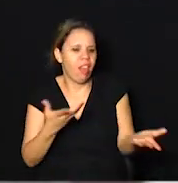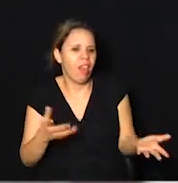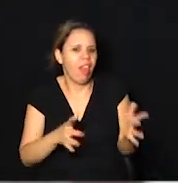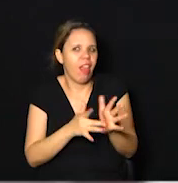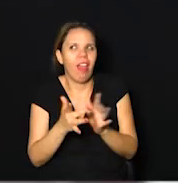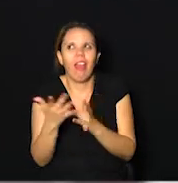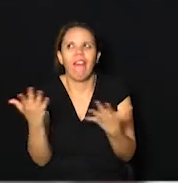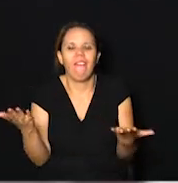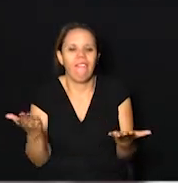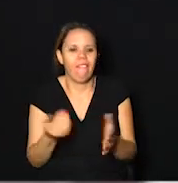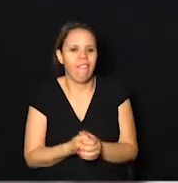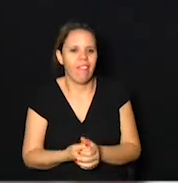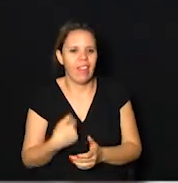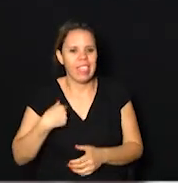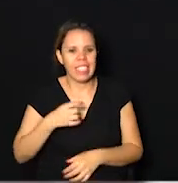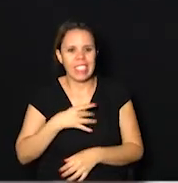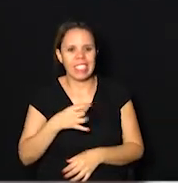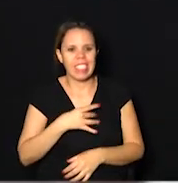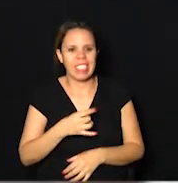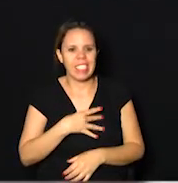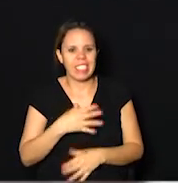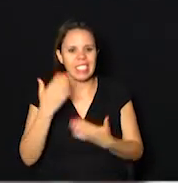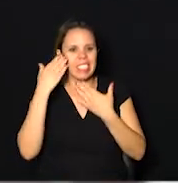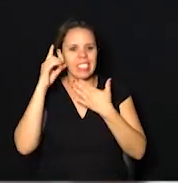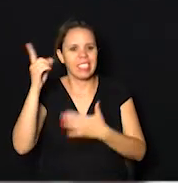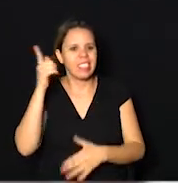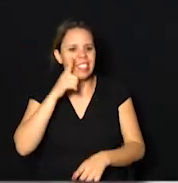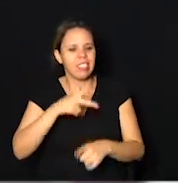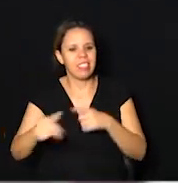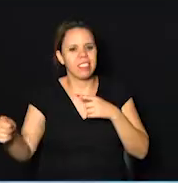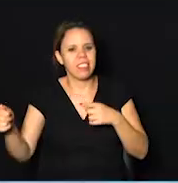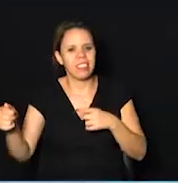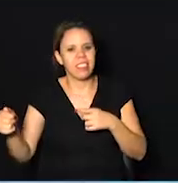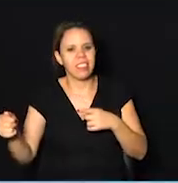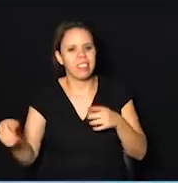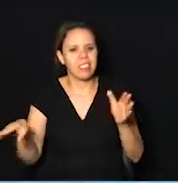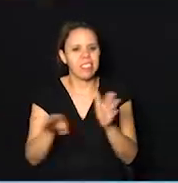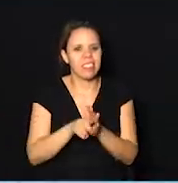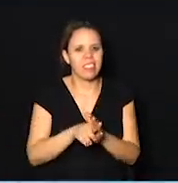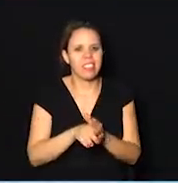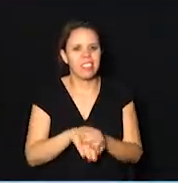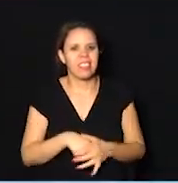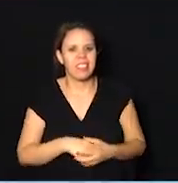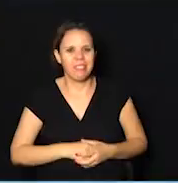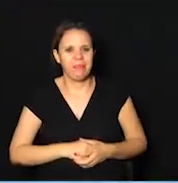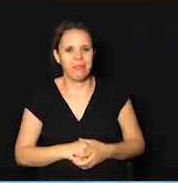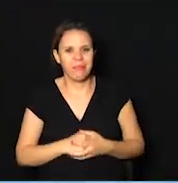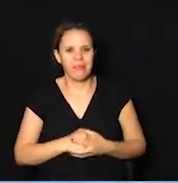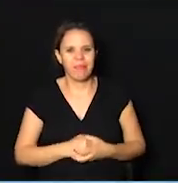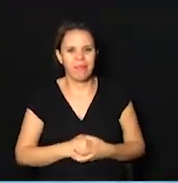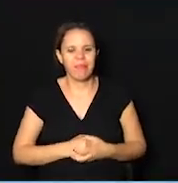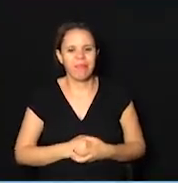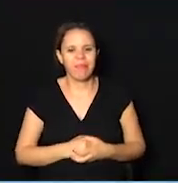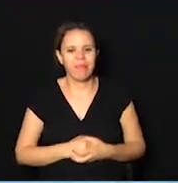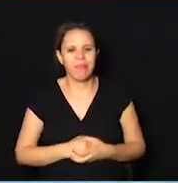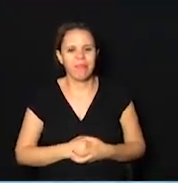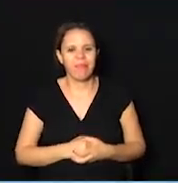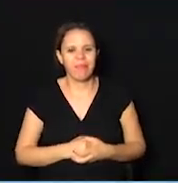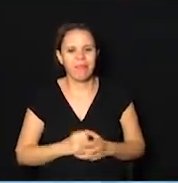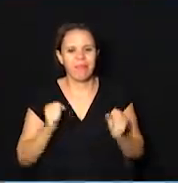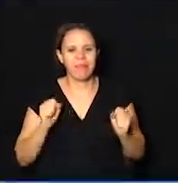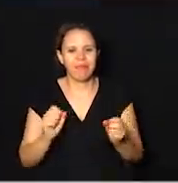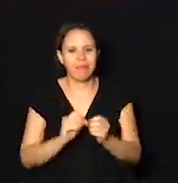jesus já fiquei com medo danado mas graças a deus deu certo a gente conseguiu bater o recorde e de